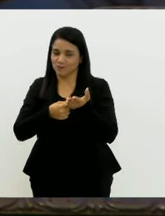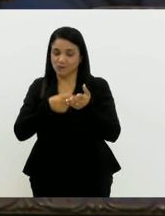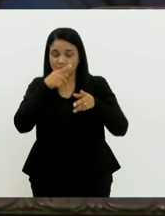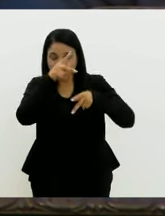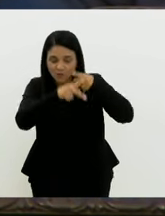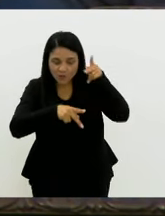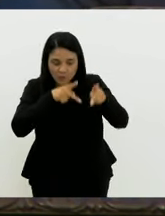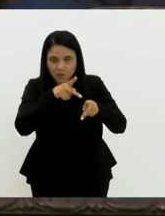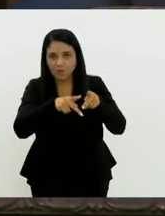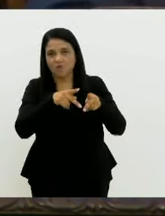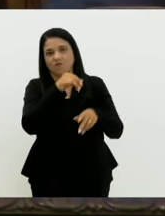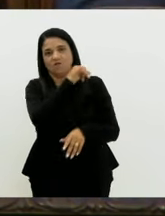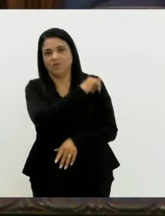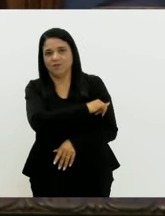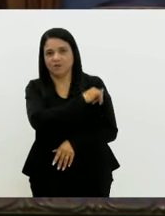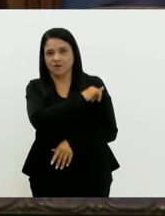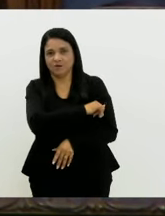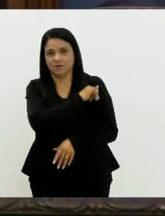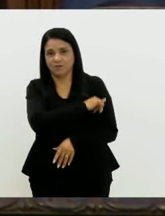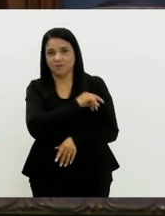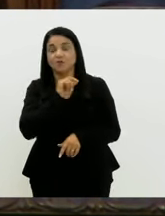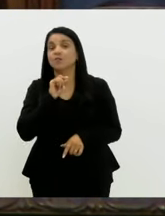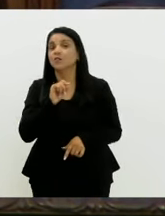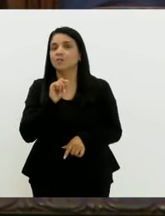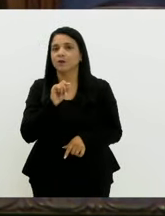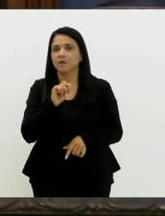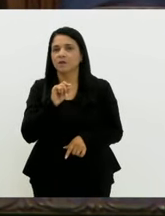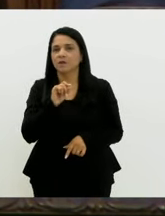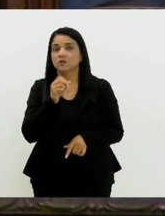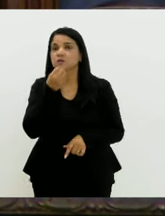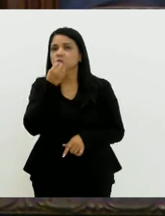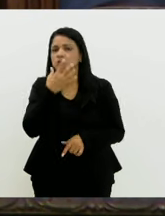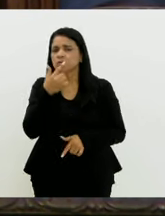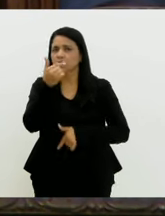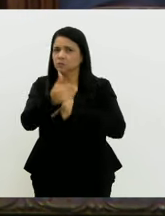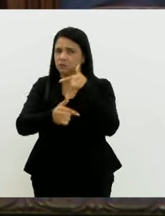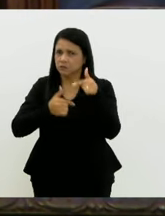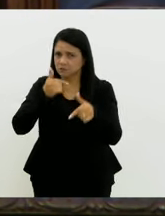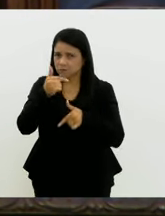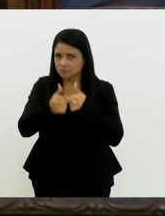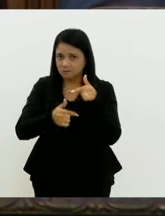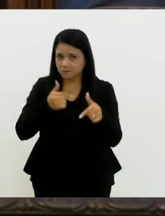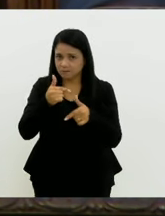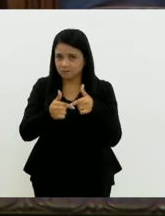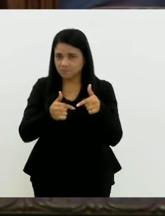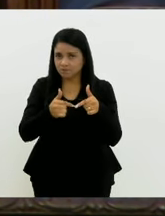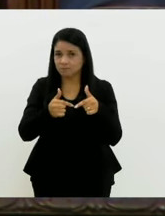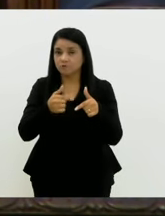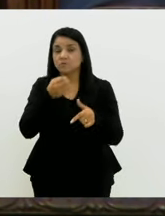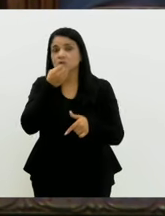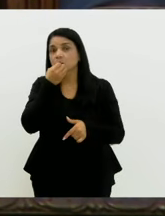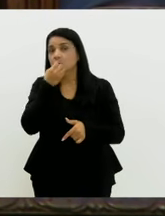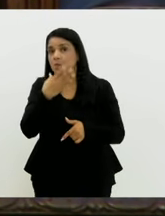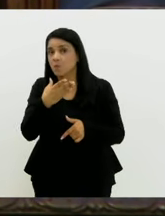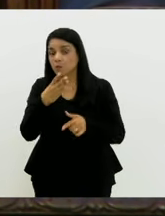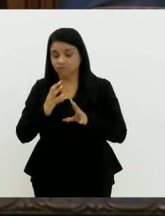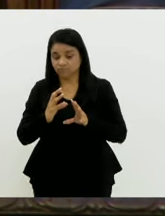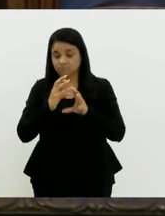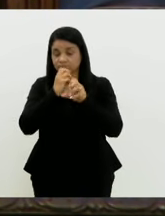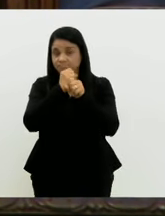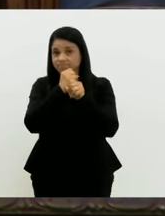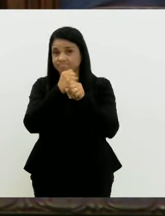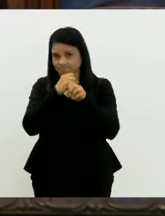fluminense, através de um bom serviço, através de uma boa prestação